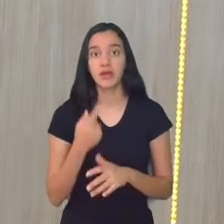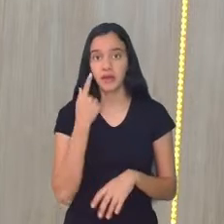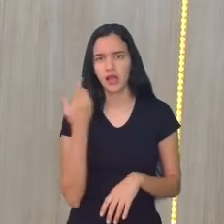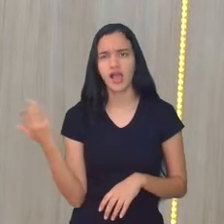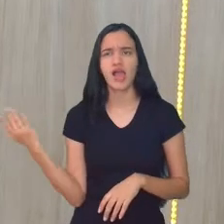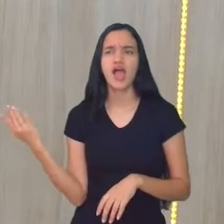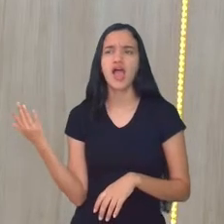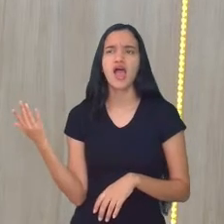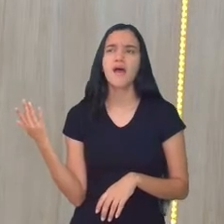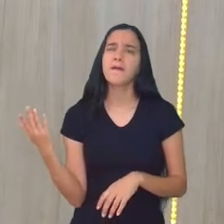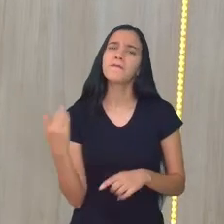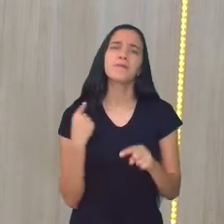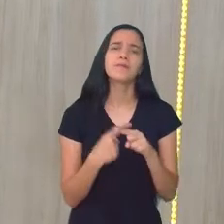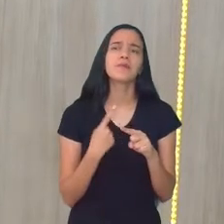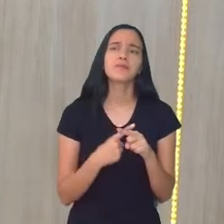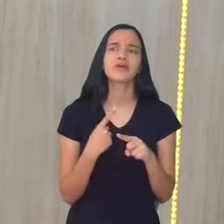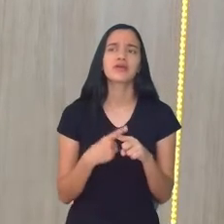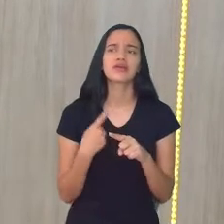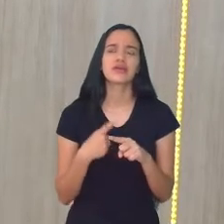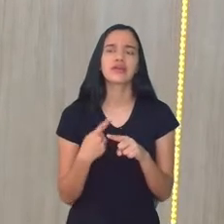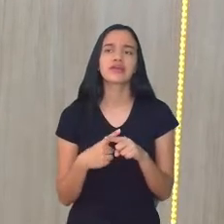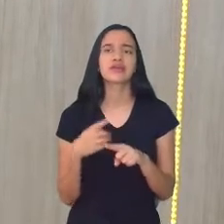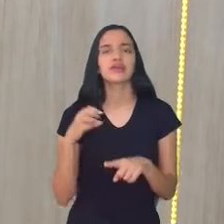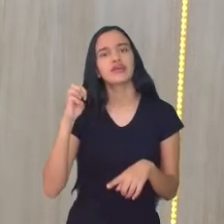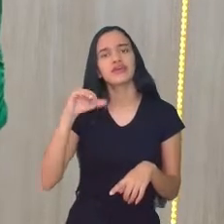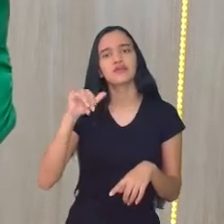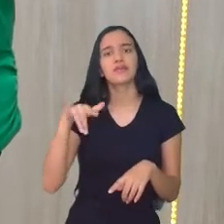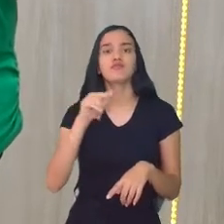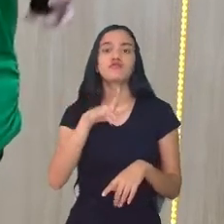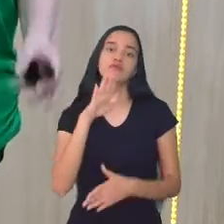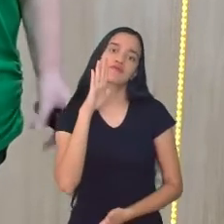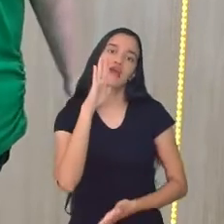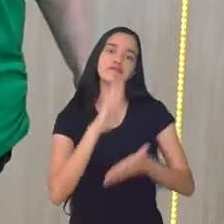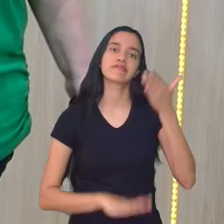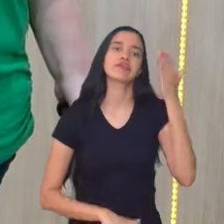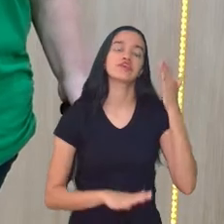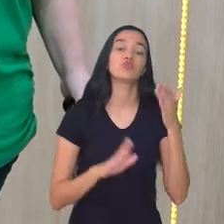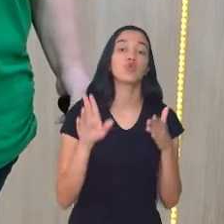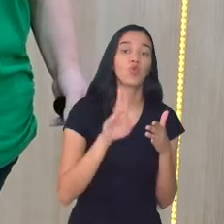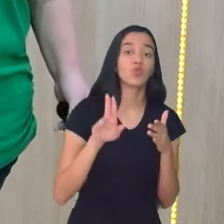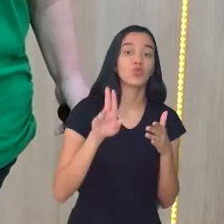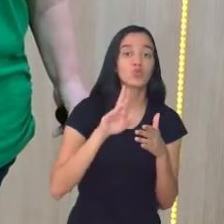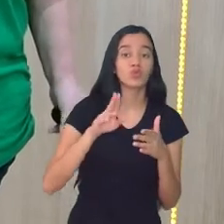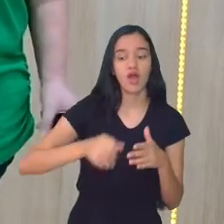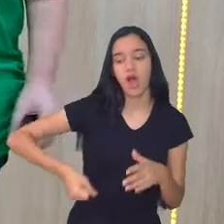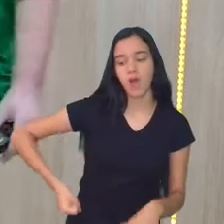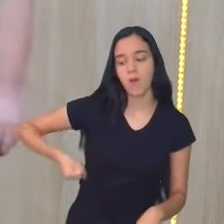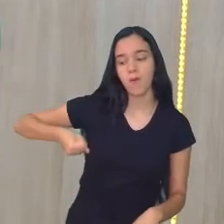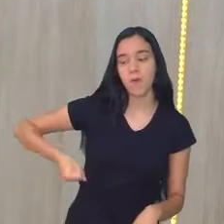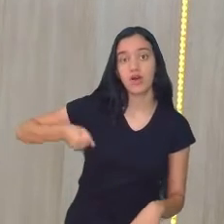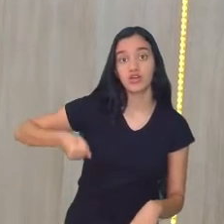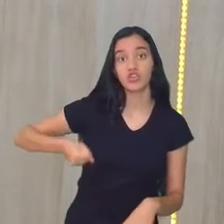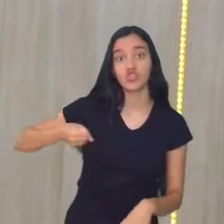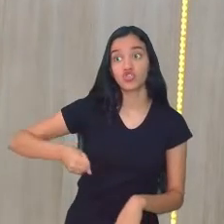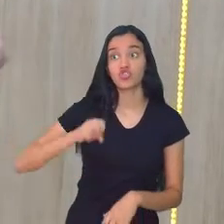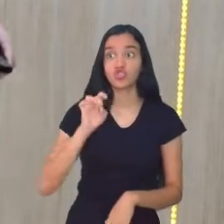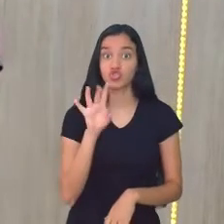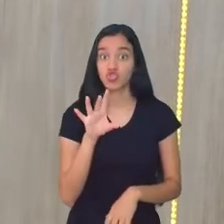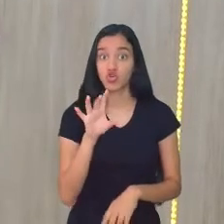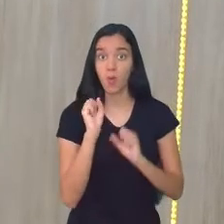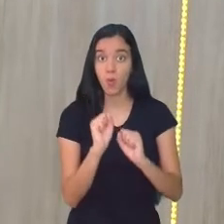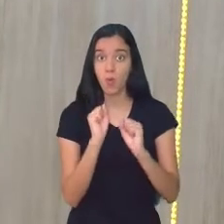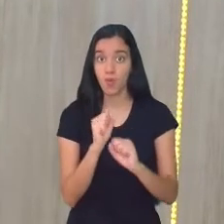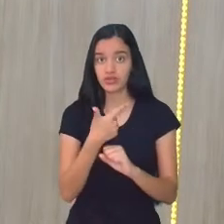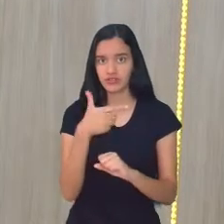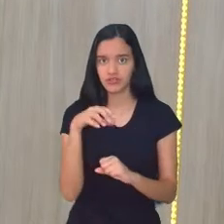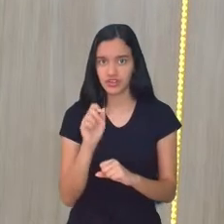Por que eu botei um peso de mala? Porque agora, quando você vai viajar, você tem que saber que só pode levar 20 quilos.